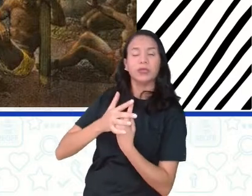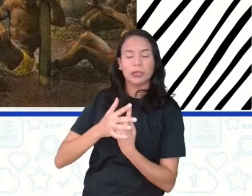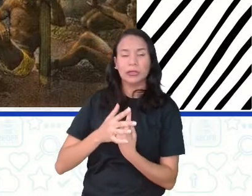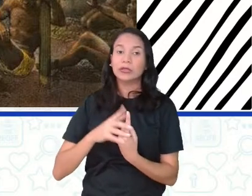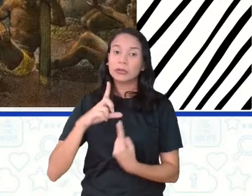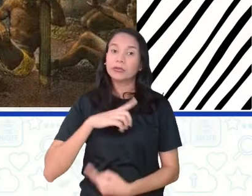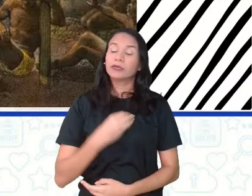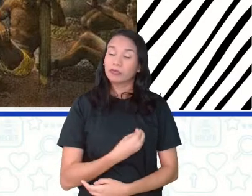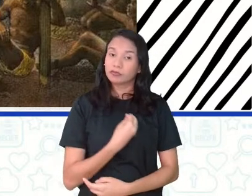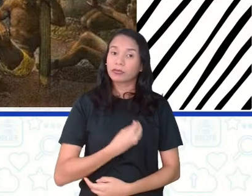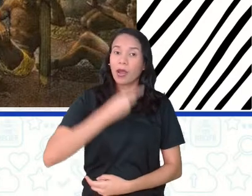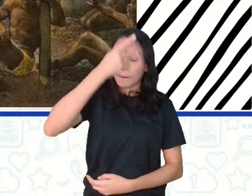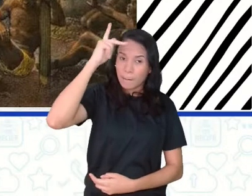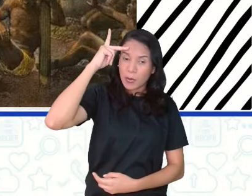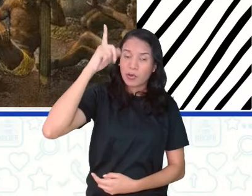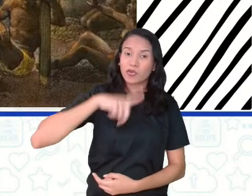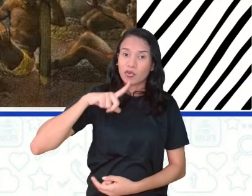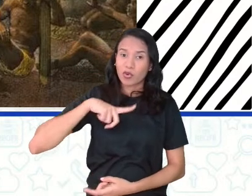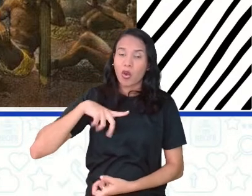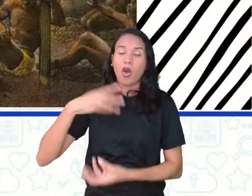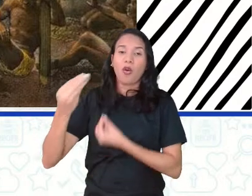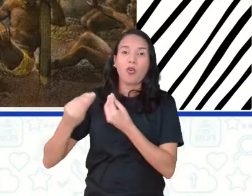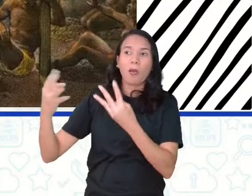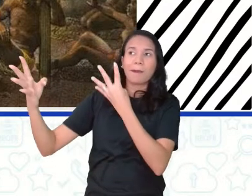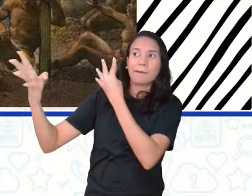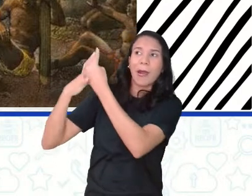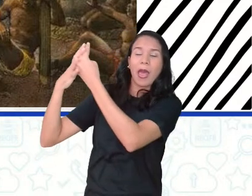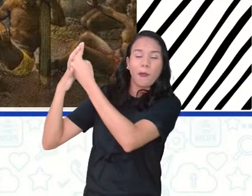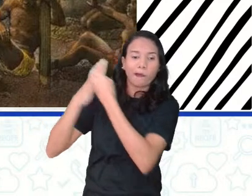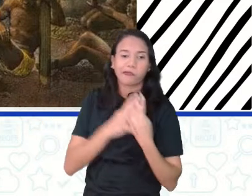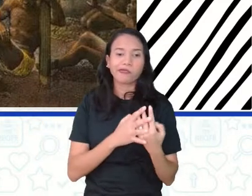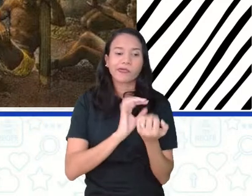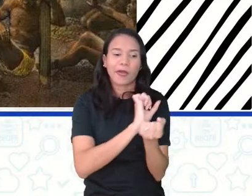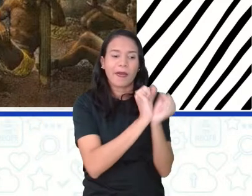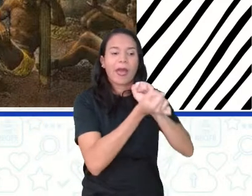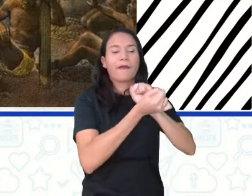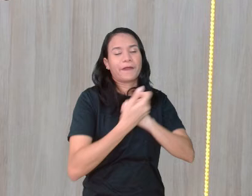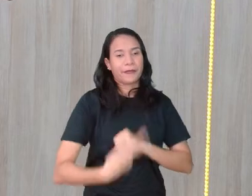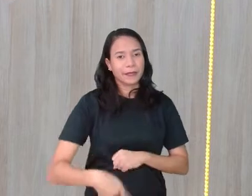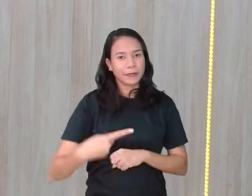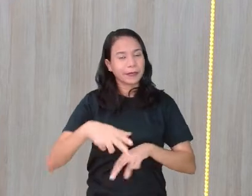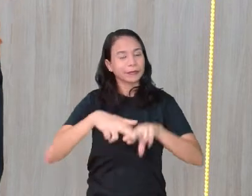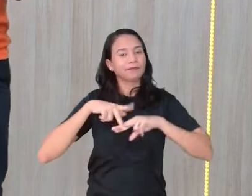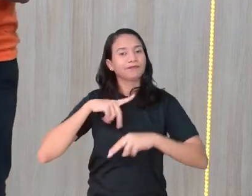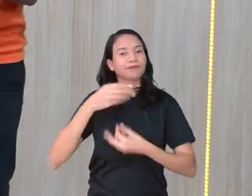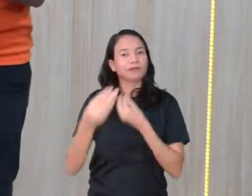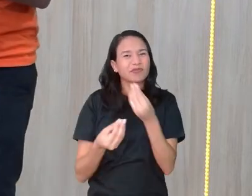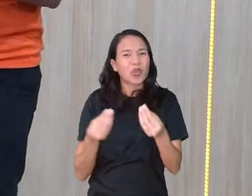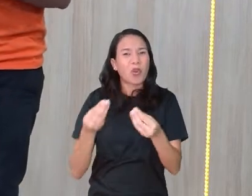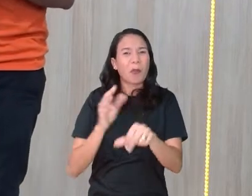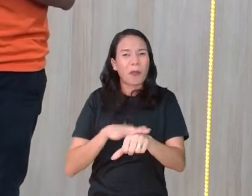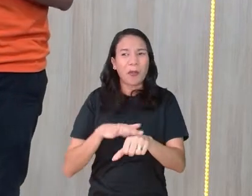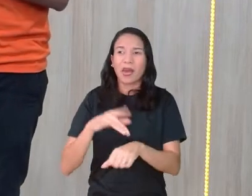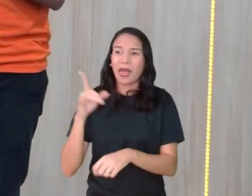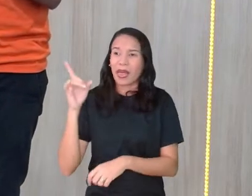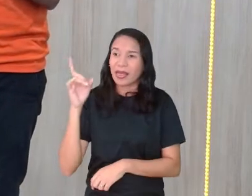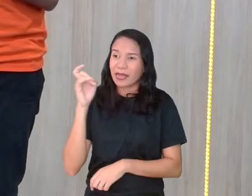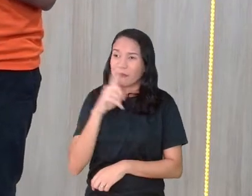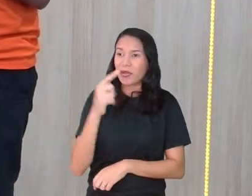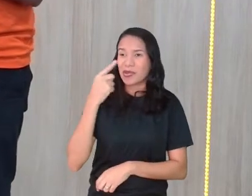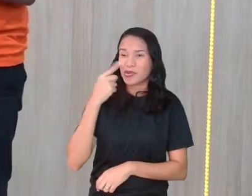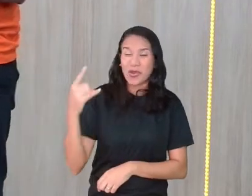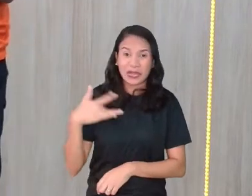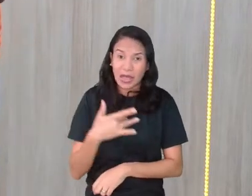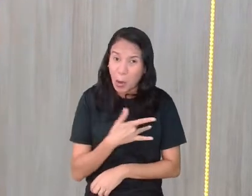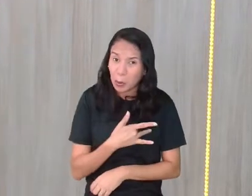forçada, né? As pessoas eram aprisionadas e retiradas. Então, vinham nessas condições aí que não parecem ser